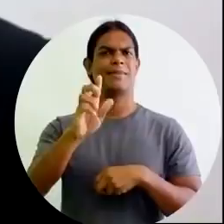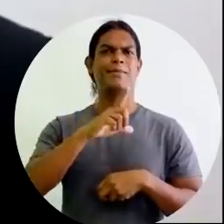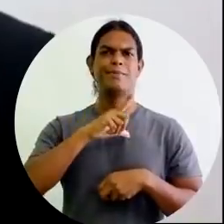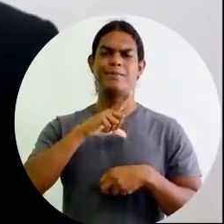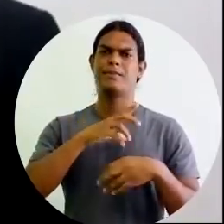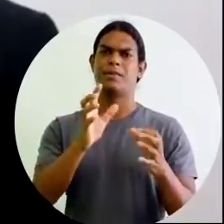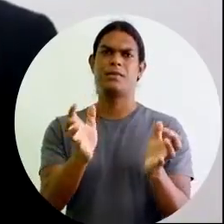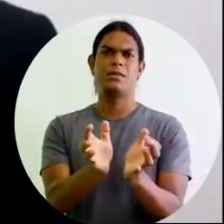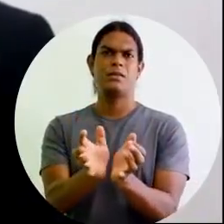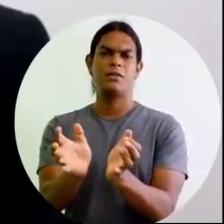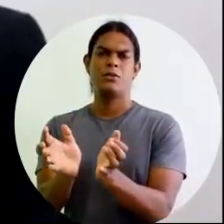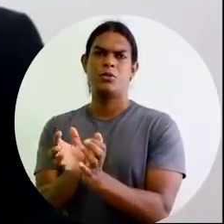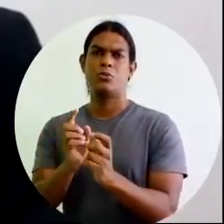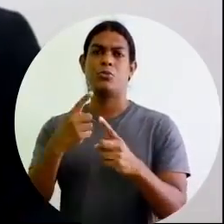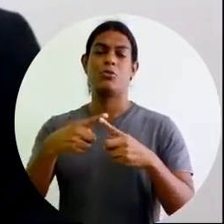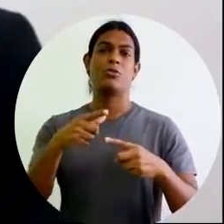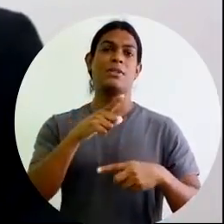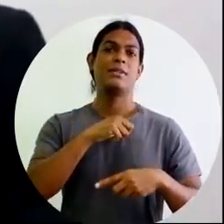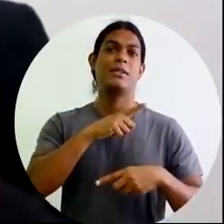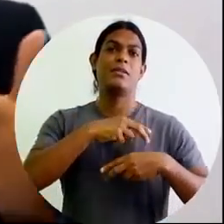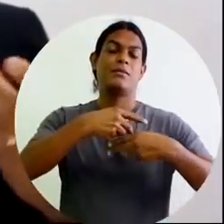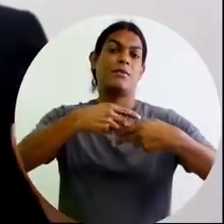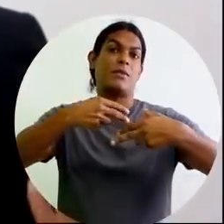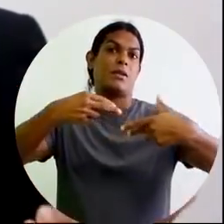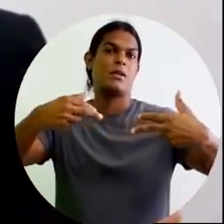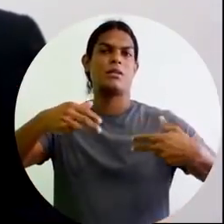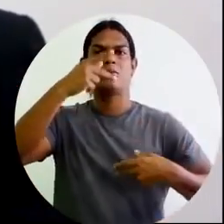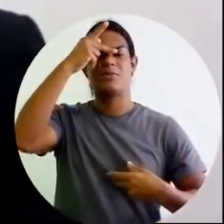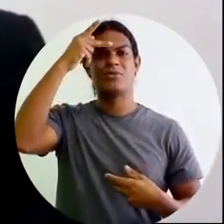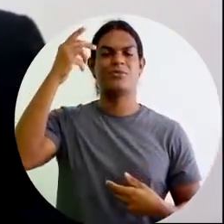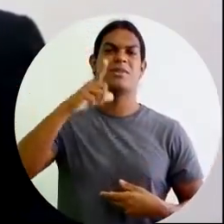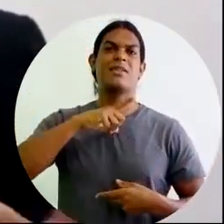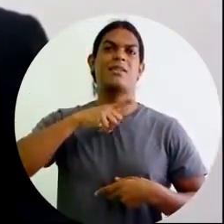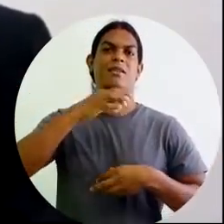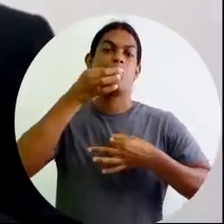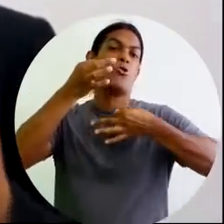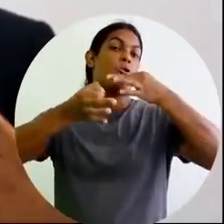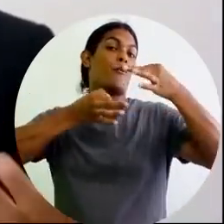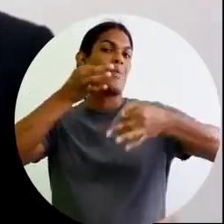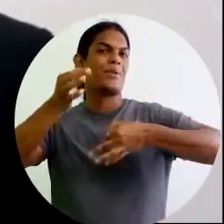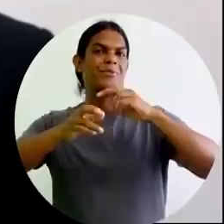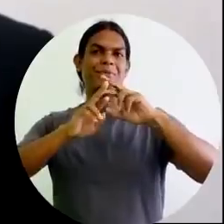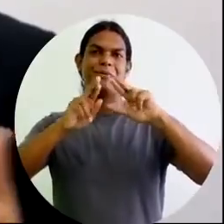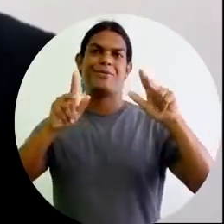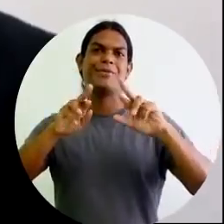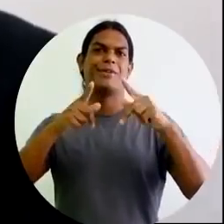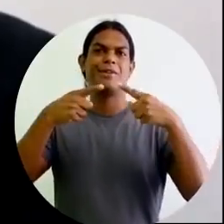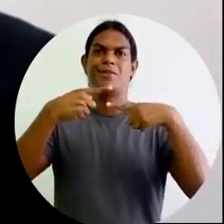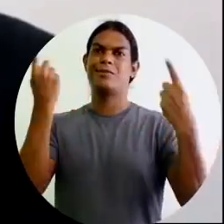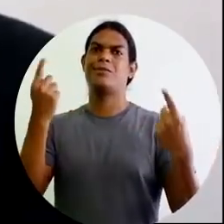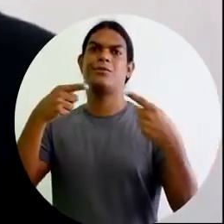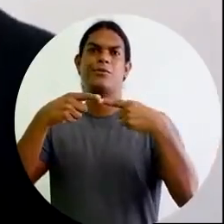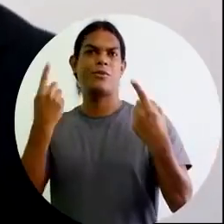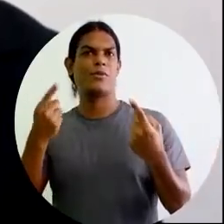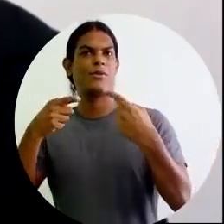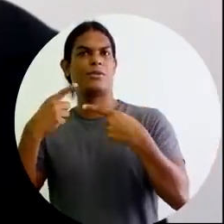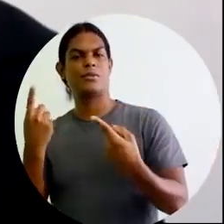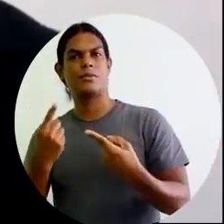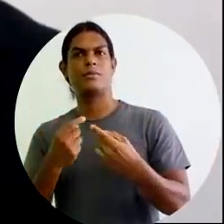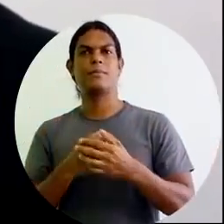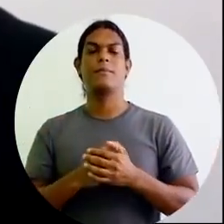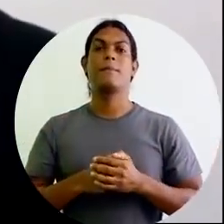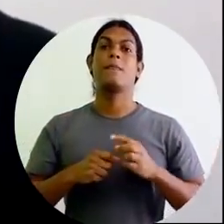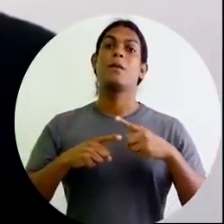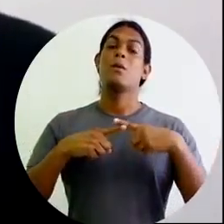que aconteça. Porque onde tem muitas pessoas, há divergências de opiniões, há desacordos. Porém, nós não